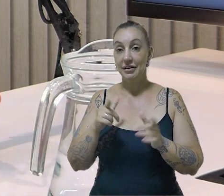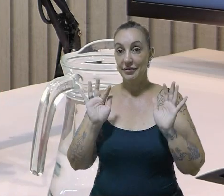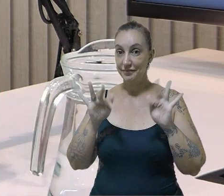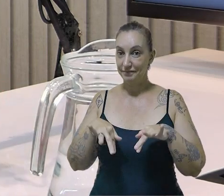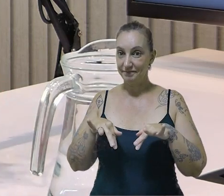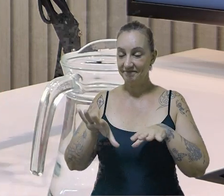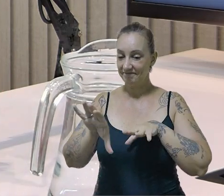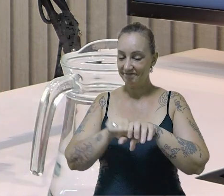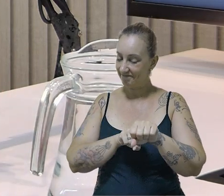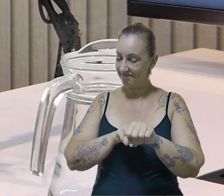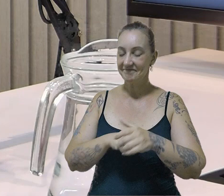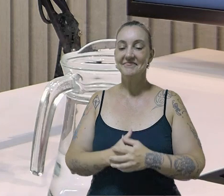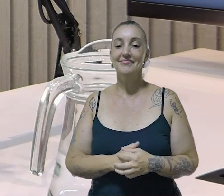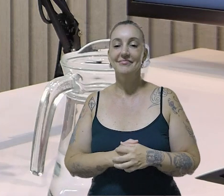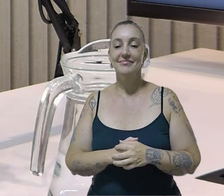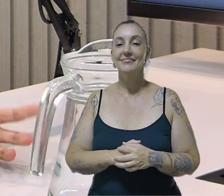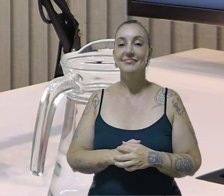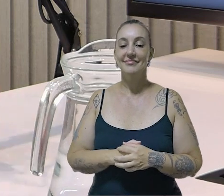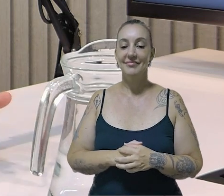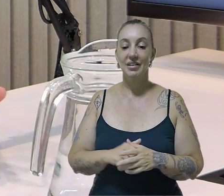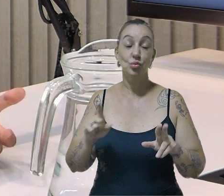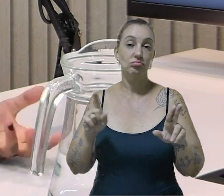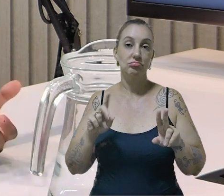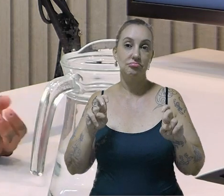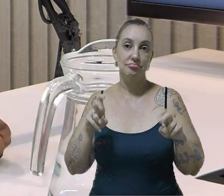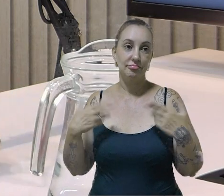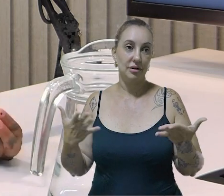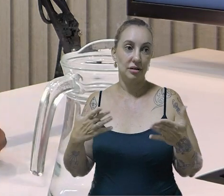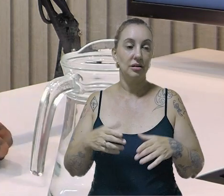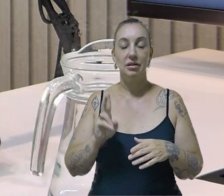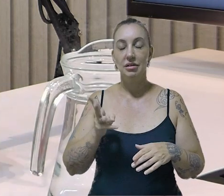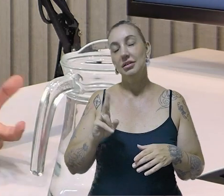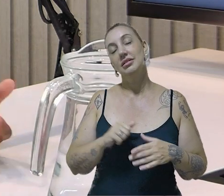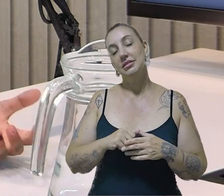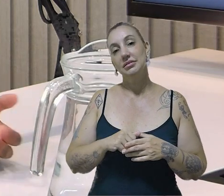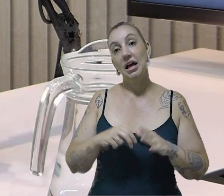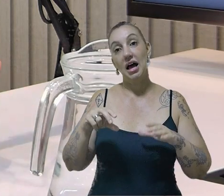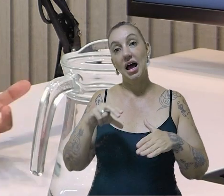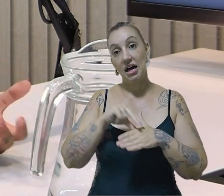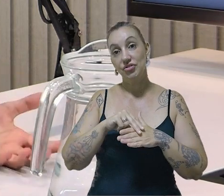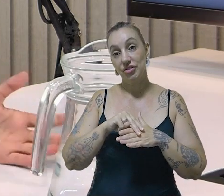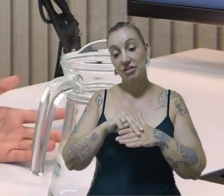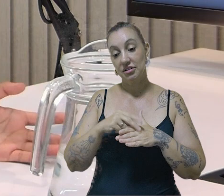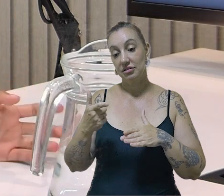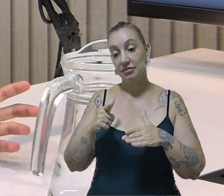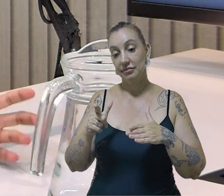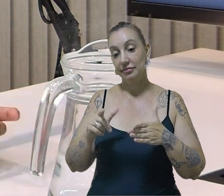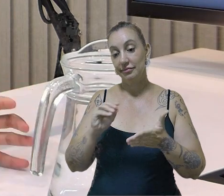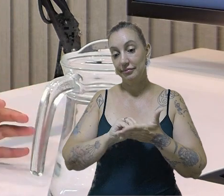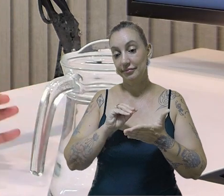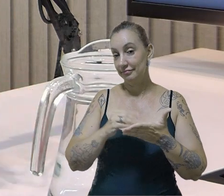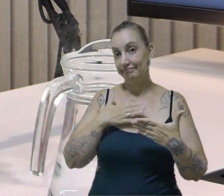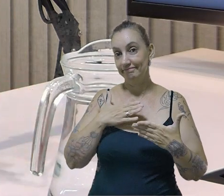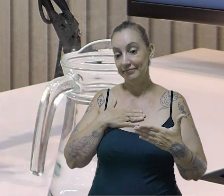não formando não foi uma questão enfim foi uma questão mesmo de agenda e indisciplina também da